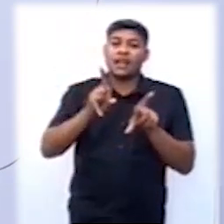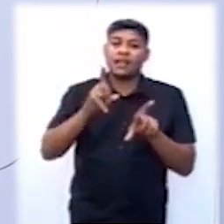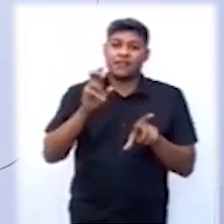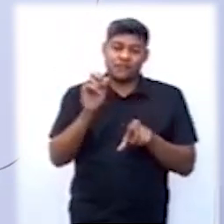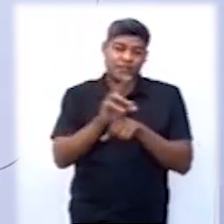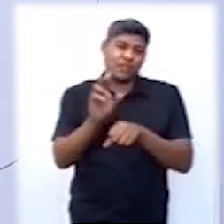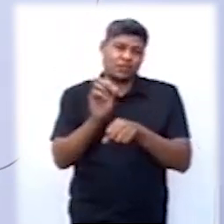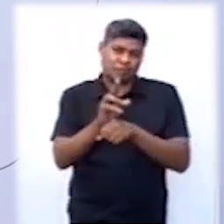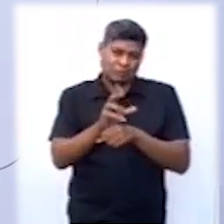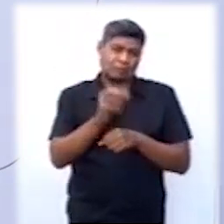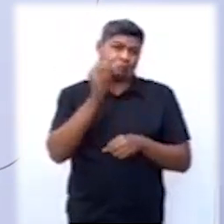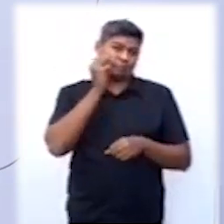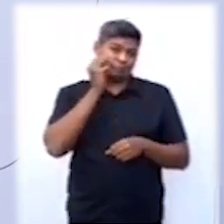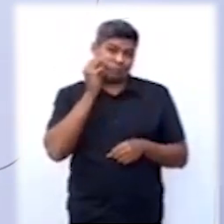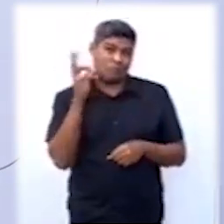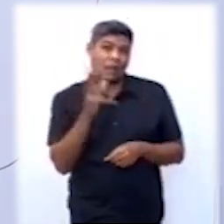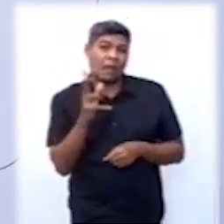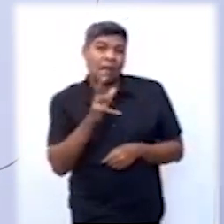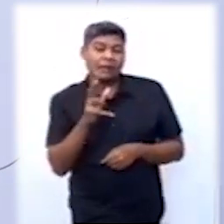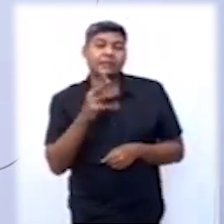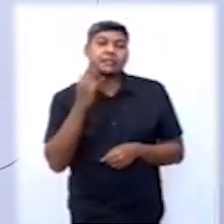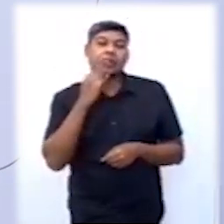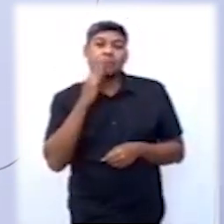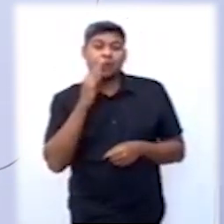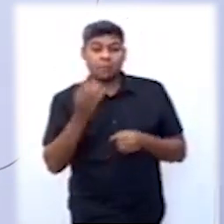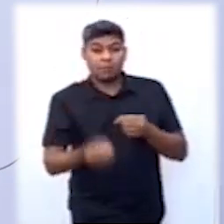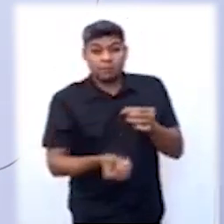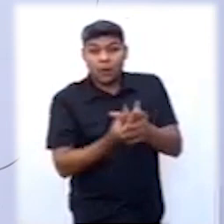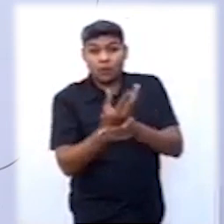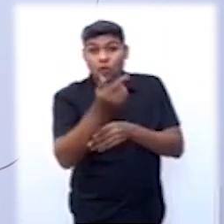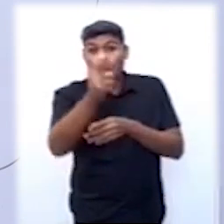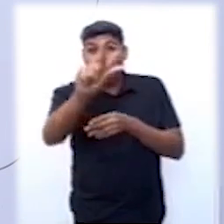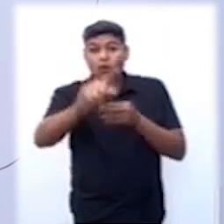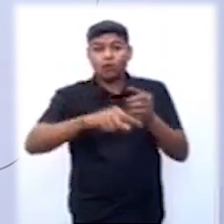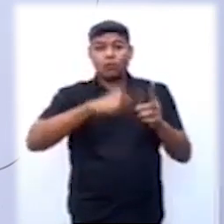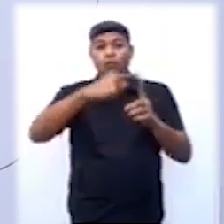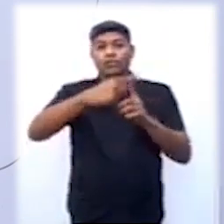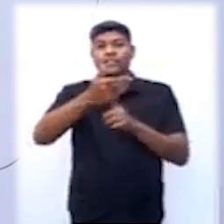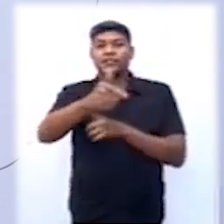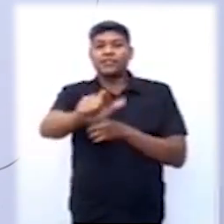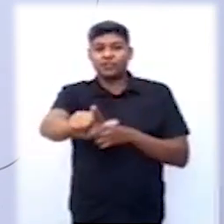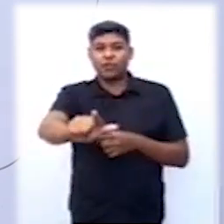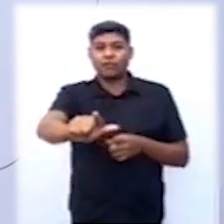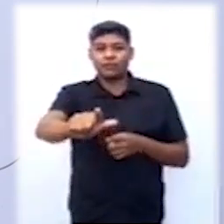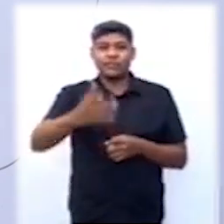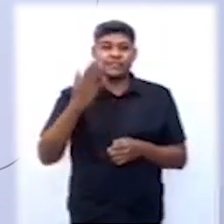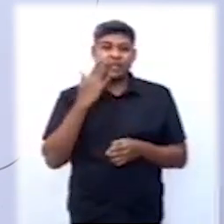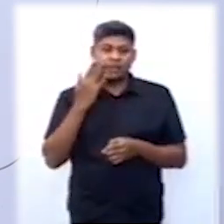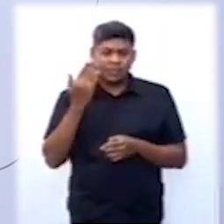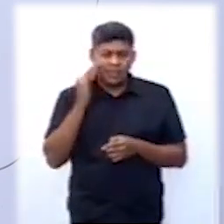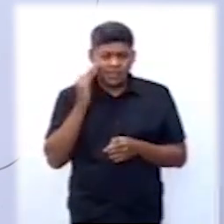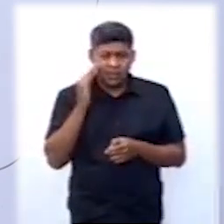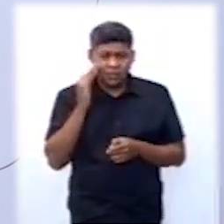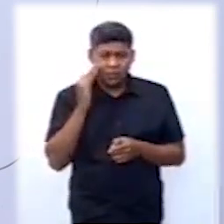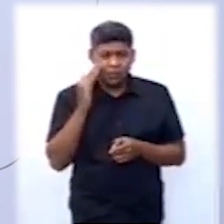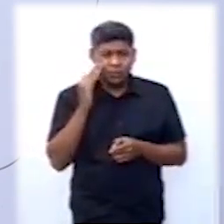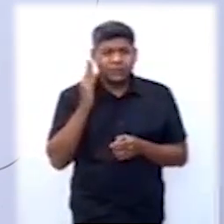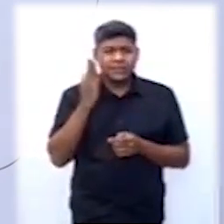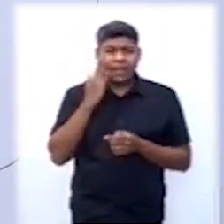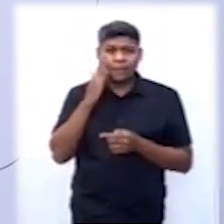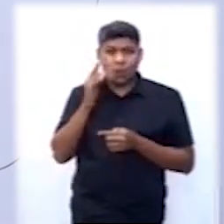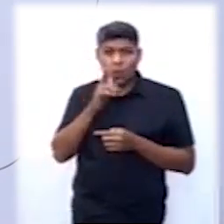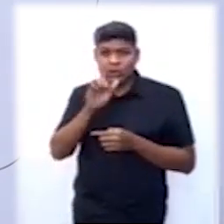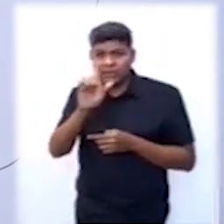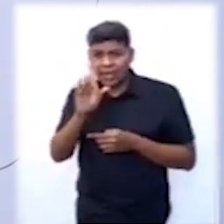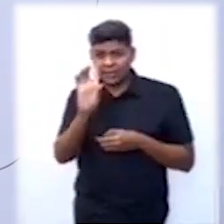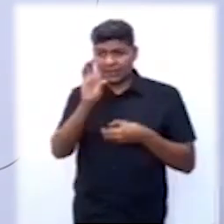inteligente, para depois produzir outro positivo de novo. Então, deixa eu ver se eu entendi, Kennedy. Ele consegue